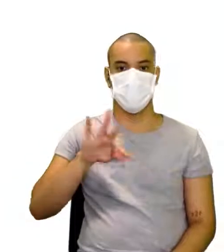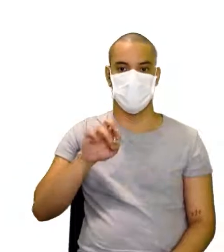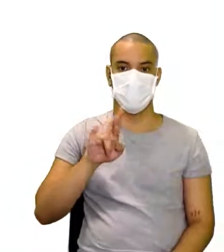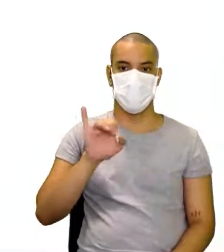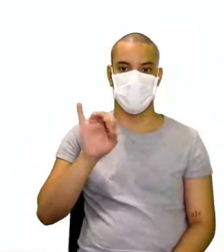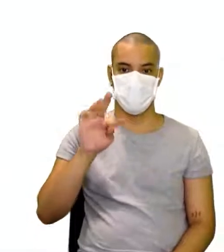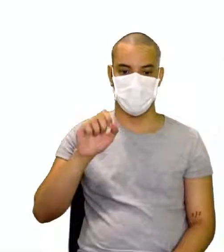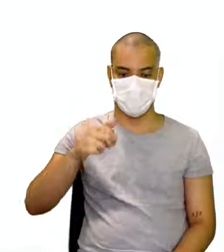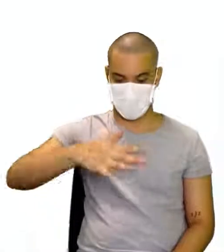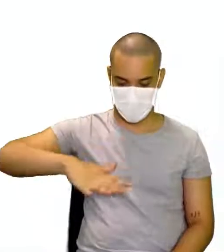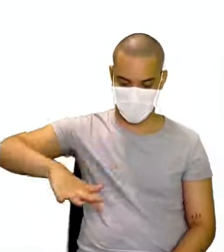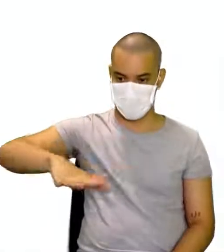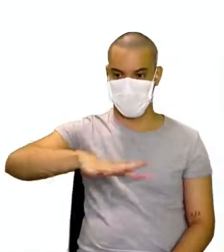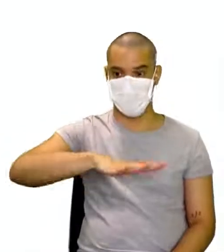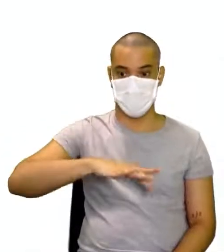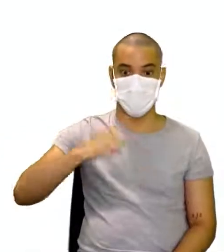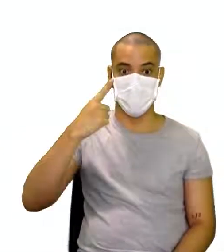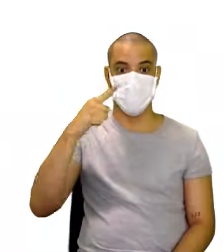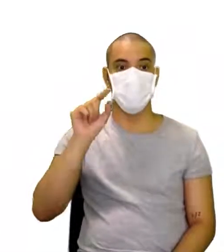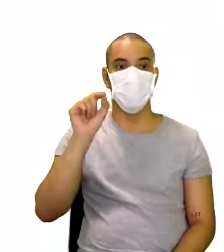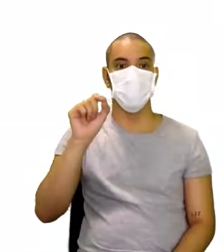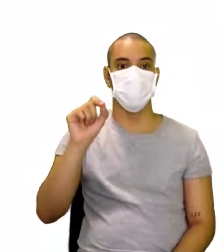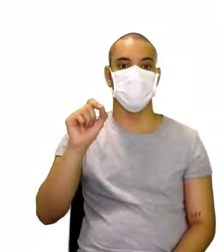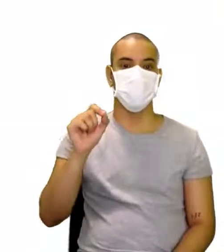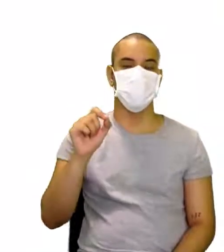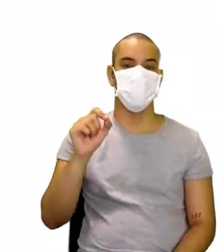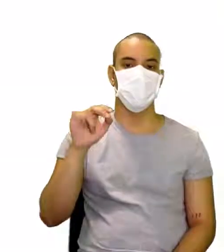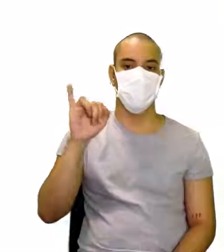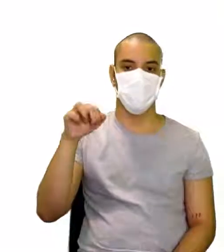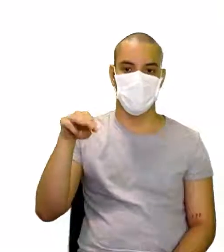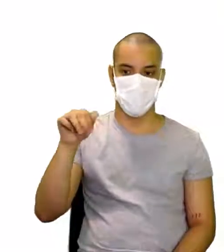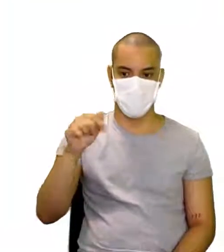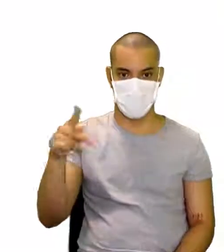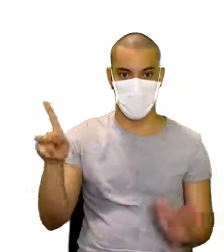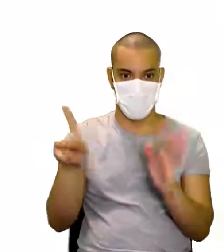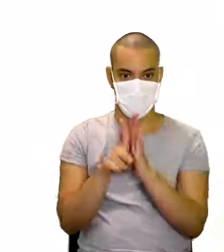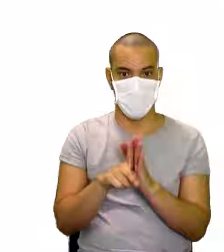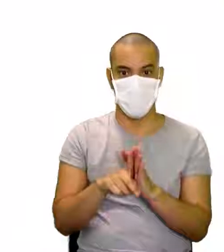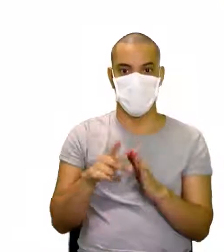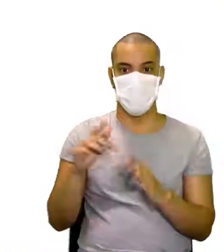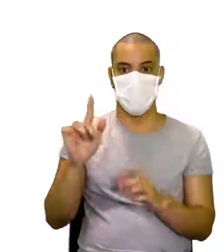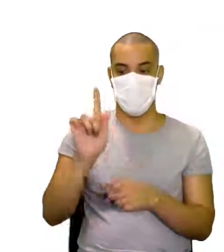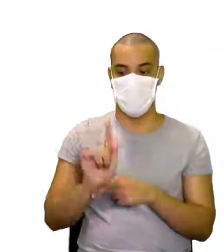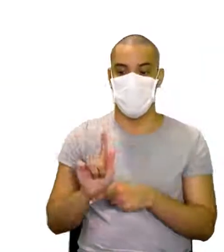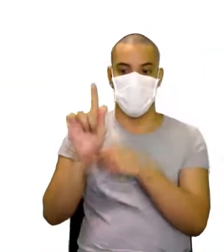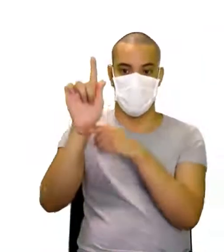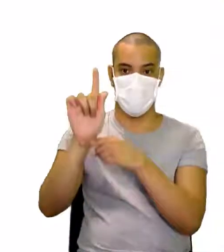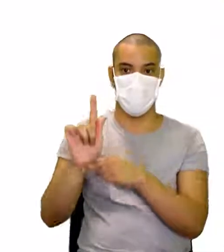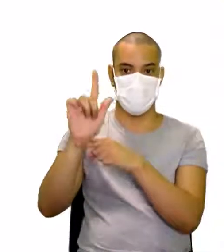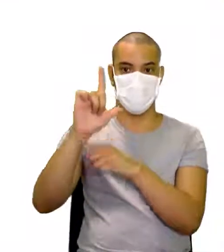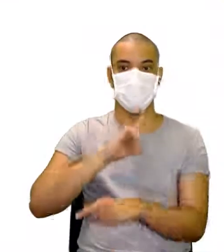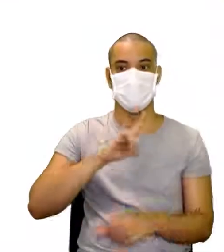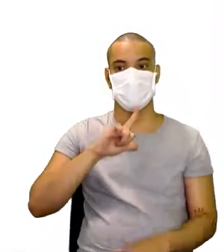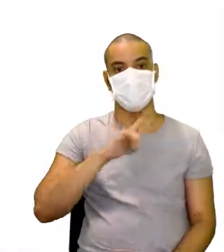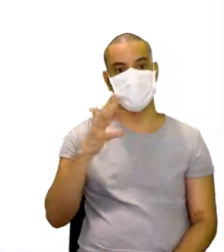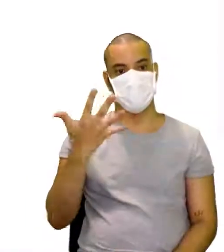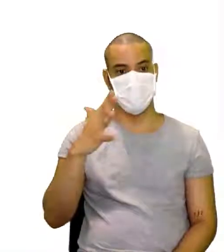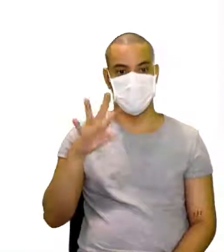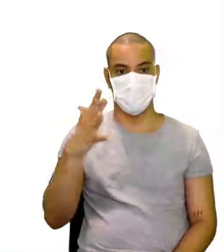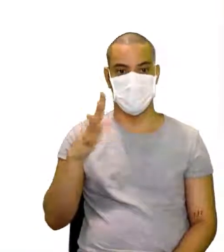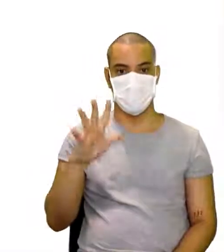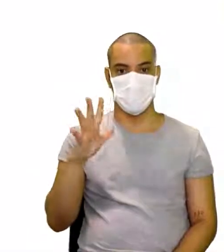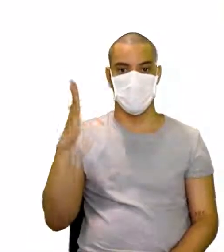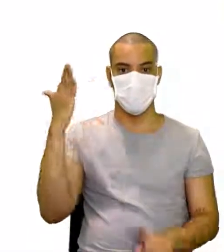terrestre. Vimos que o ímã suspenso, como eu falei para vocês, pelo seu centro de gravidade, orienta-se aproximadamente na